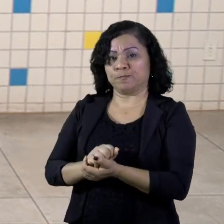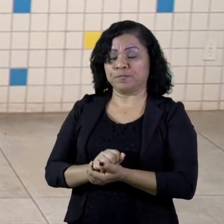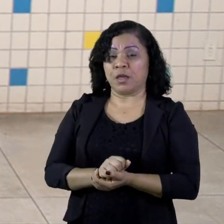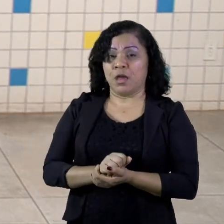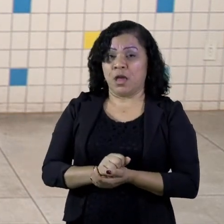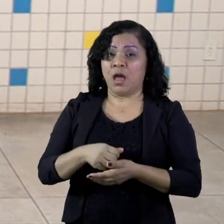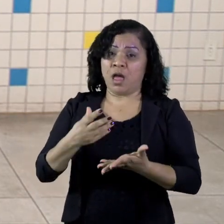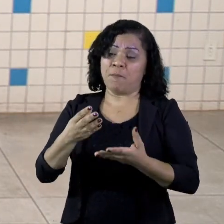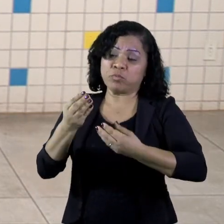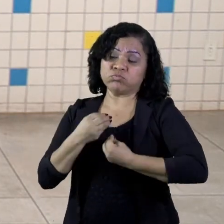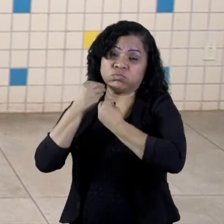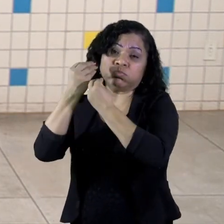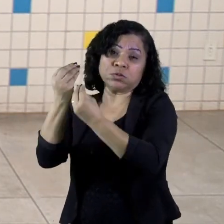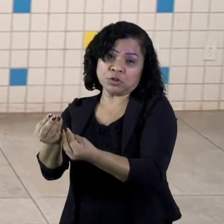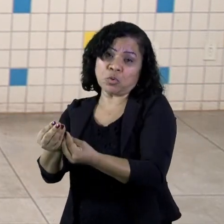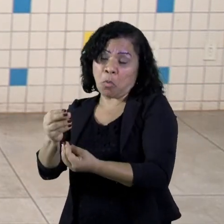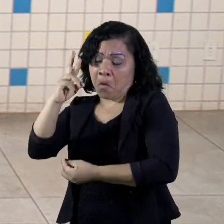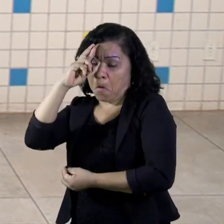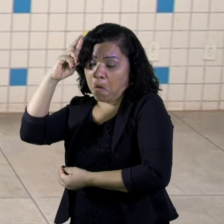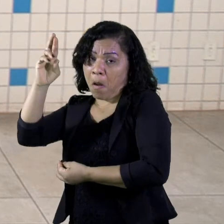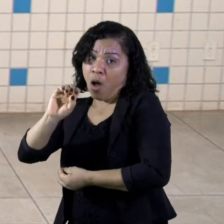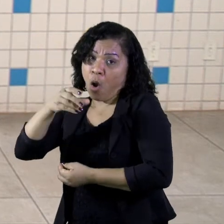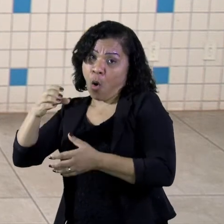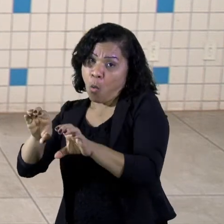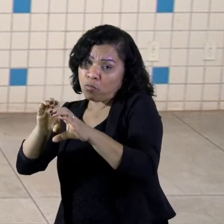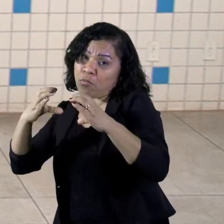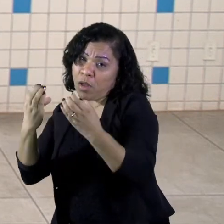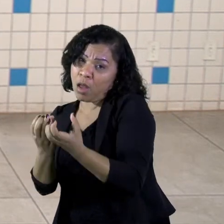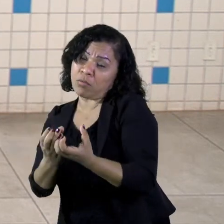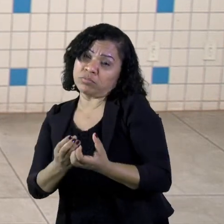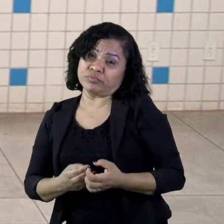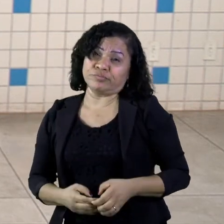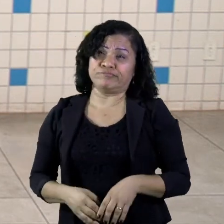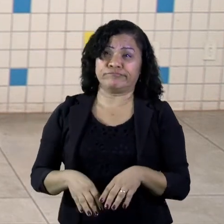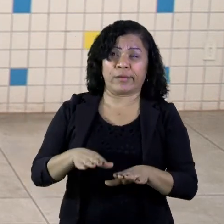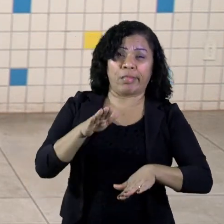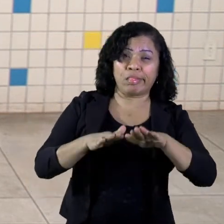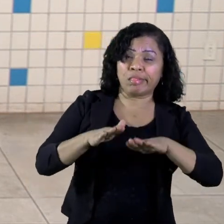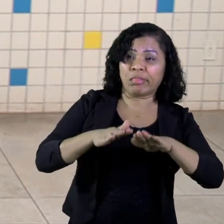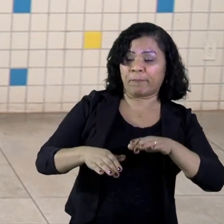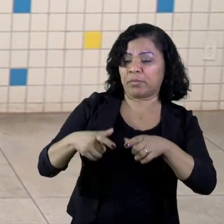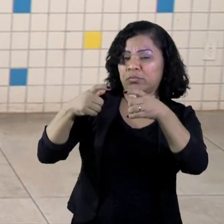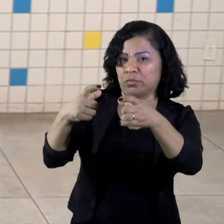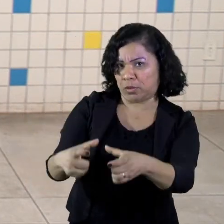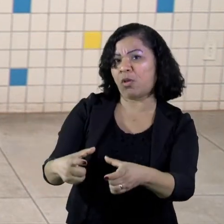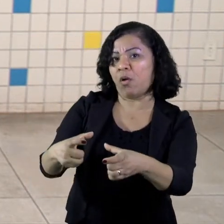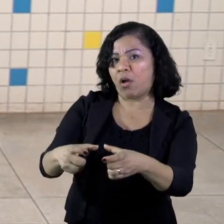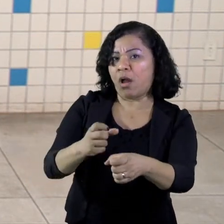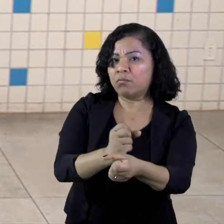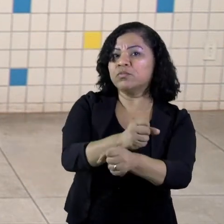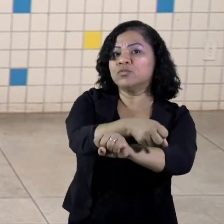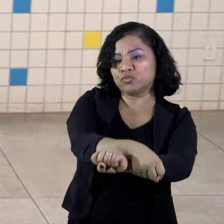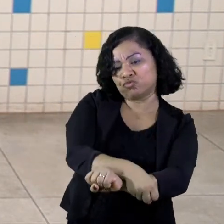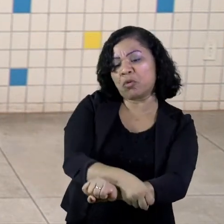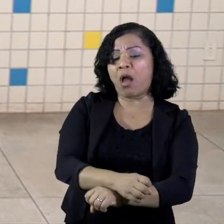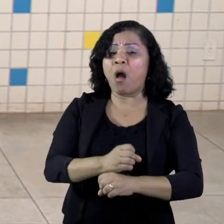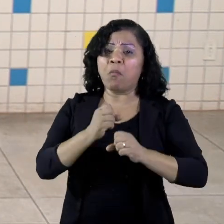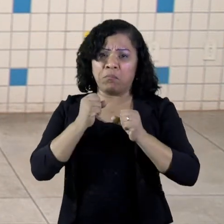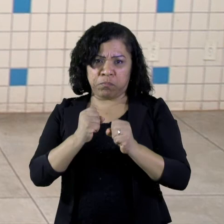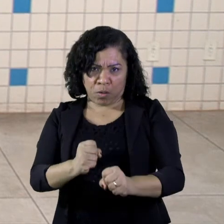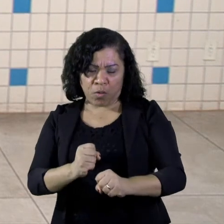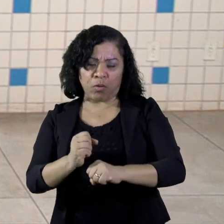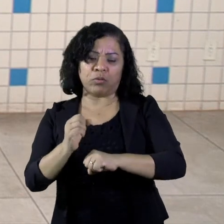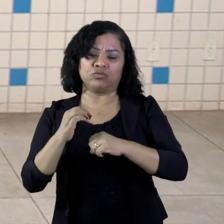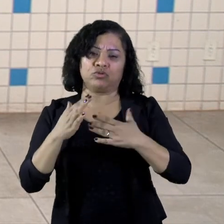ou pertencer a uma comunidade. Dependendo da localidade, esse escravo poderia ser bem tratado, receber uma